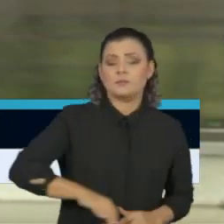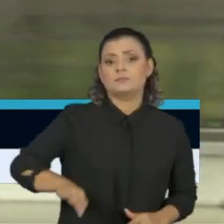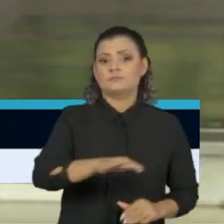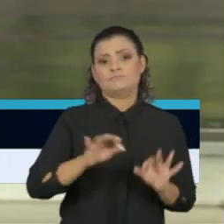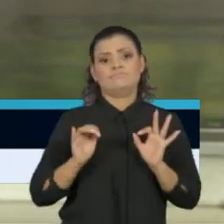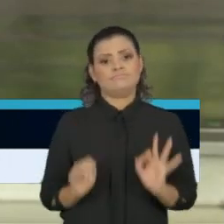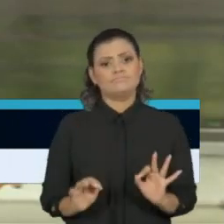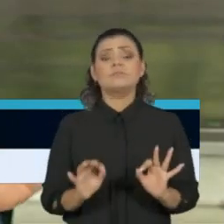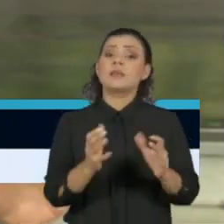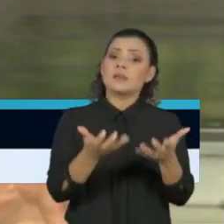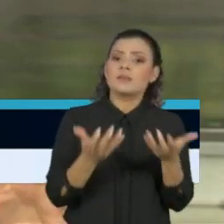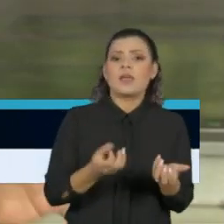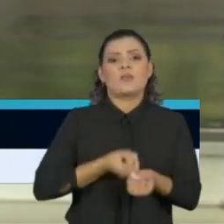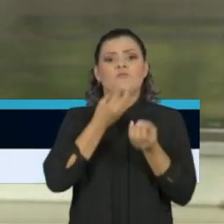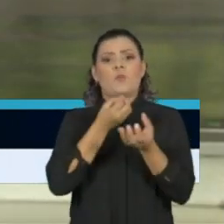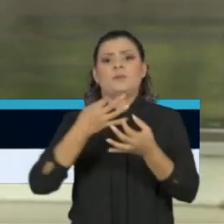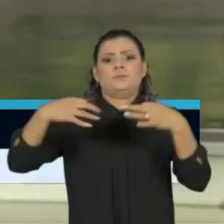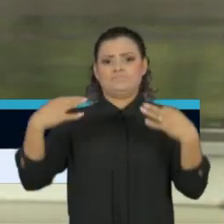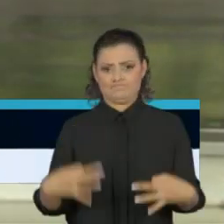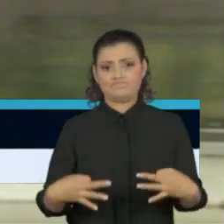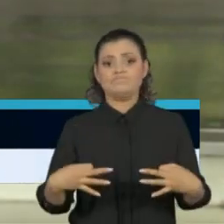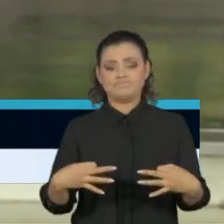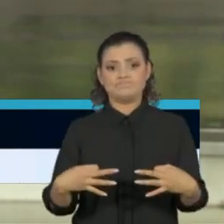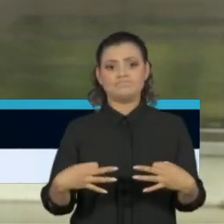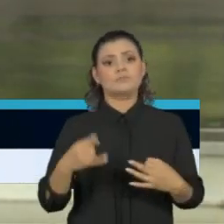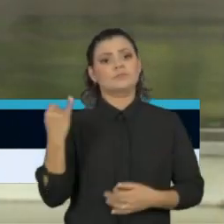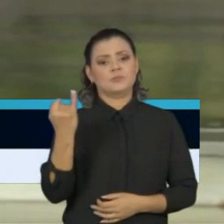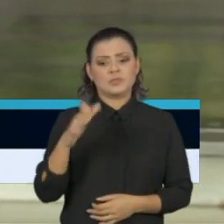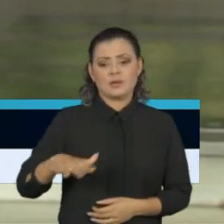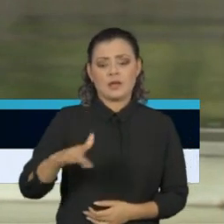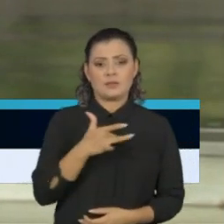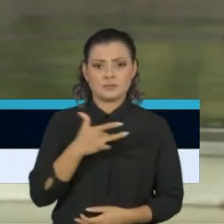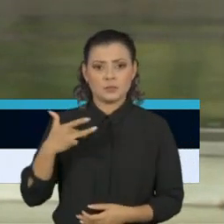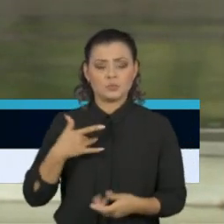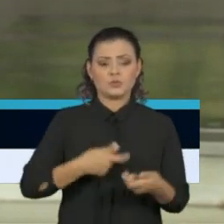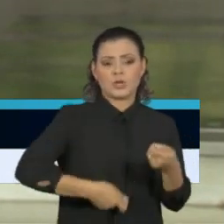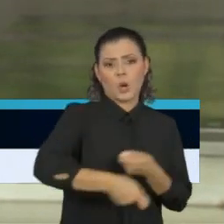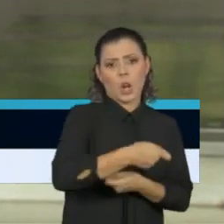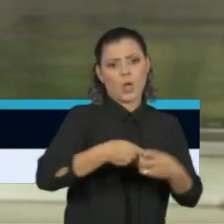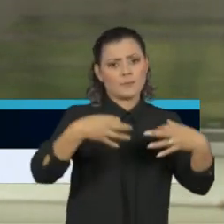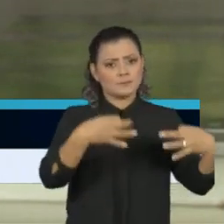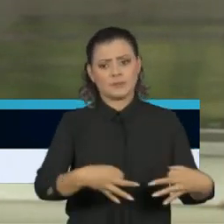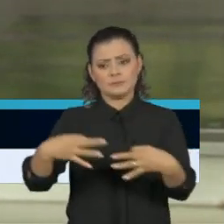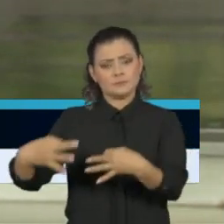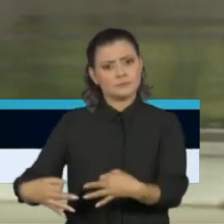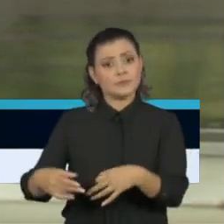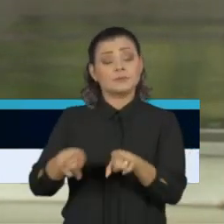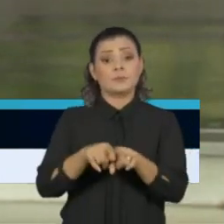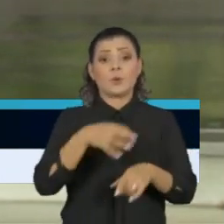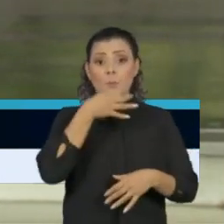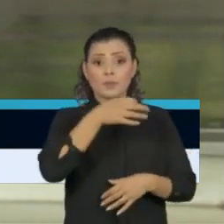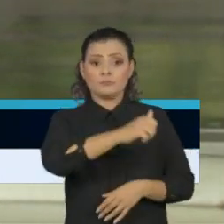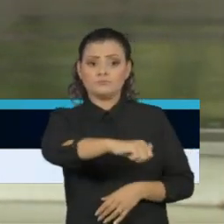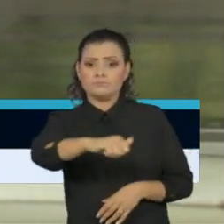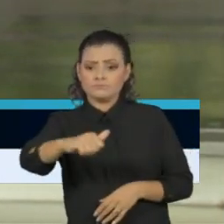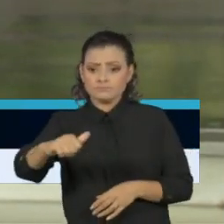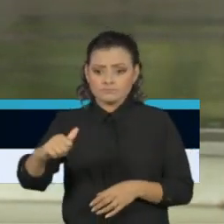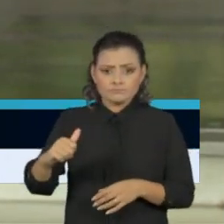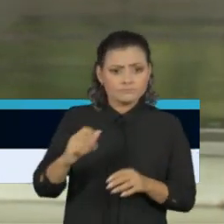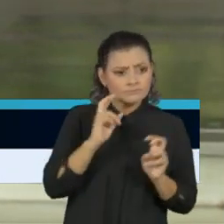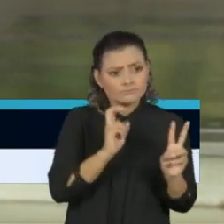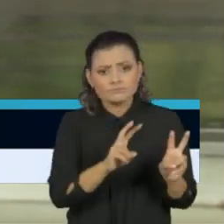que buscam a informação correta nas fontes de saúde, nas fontes econômicas, e de analistas que de maneira